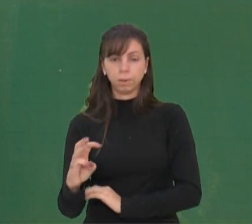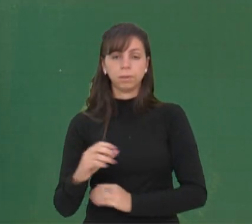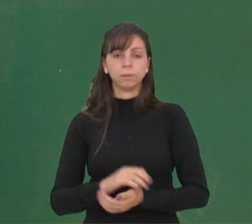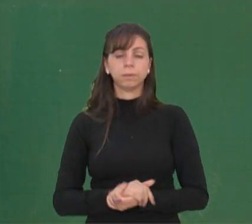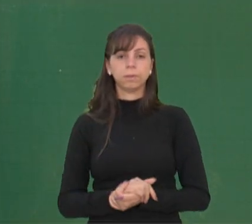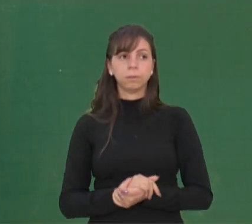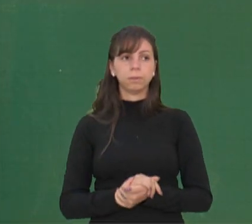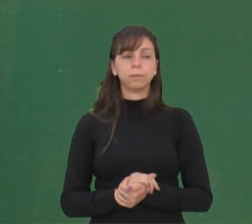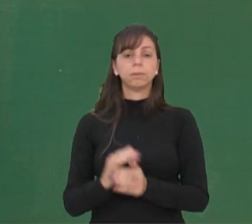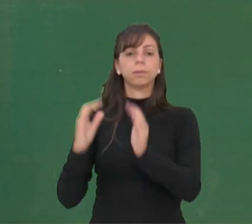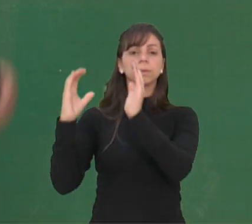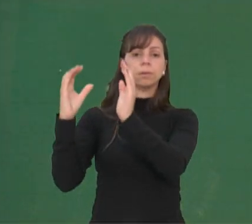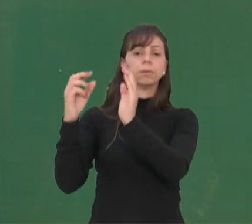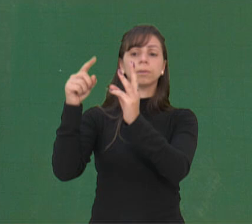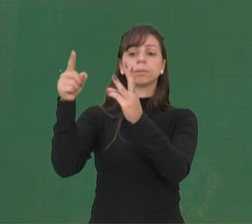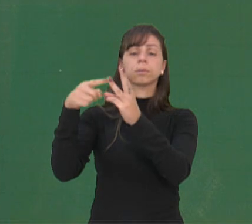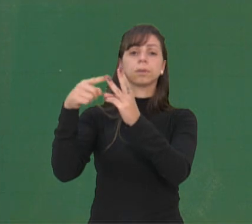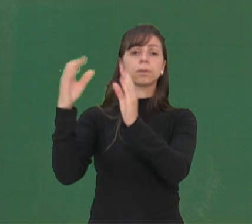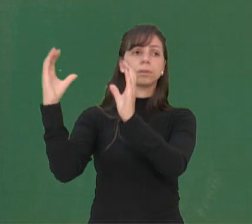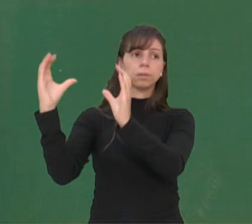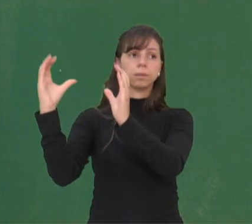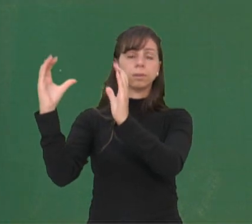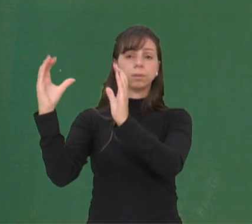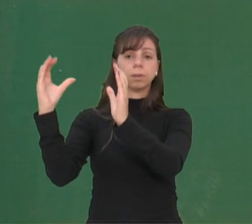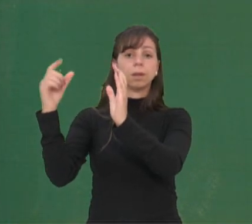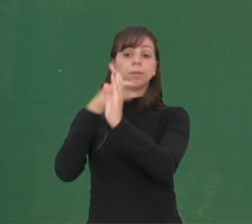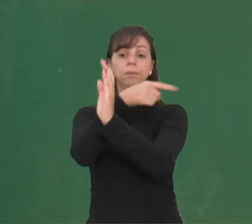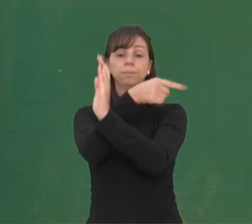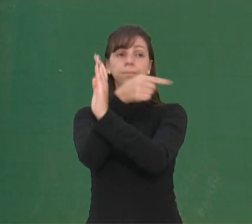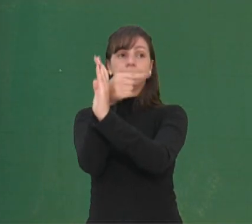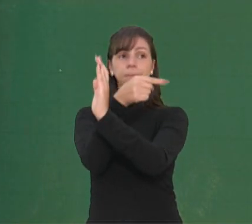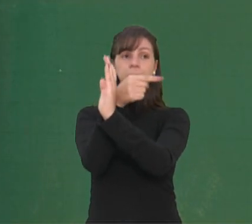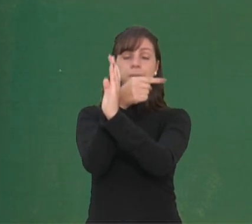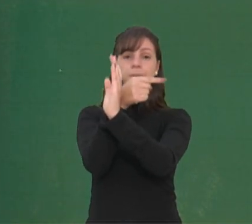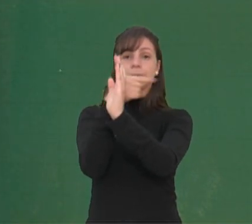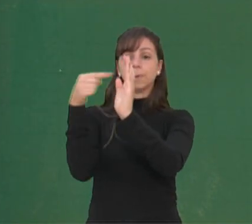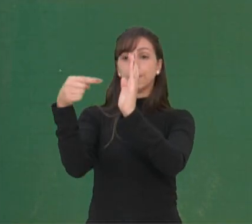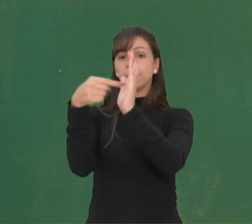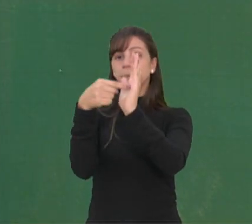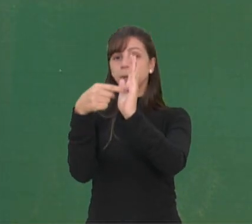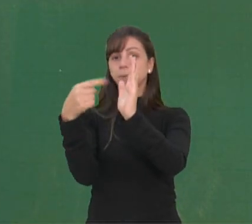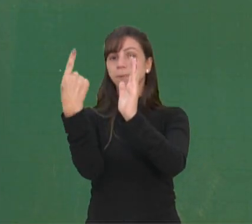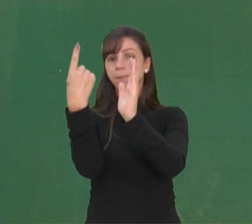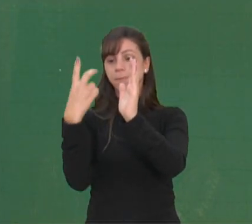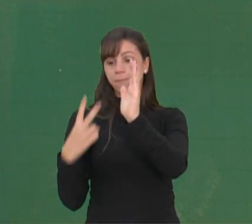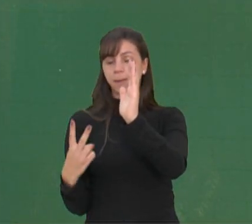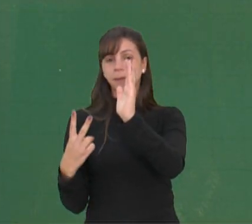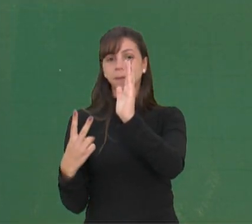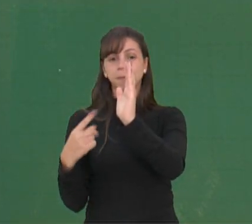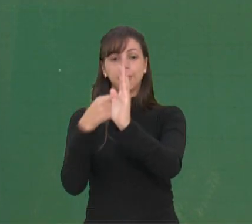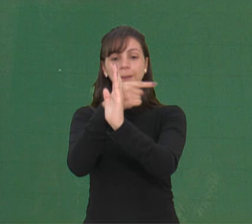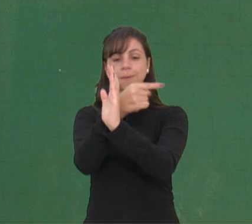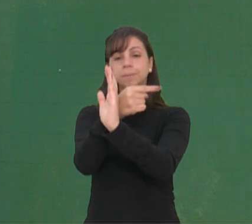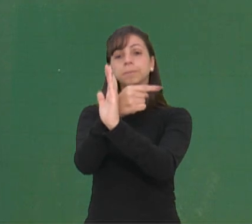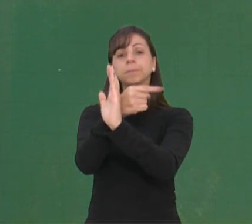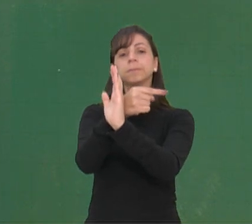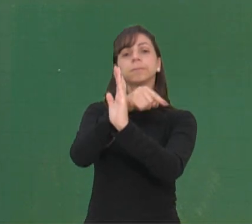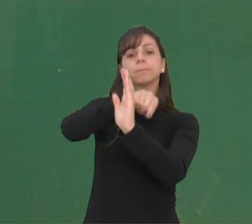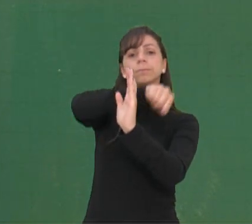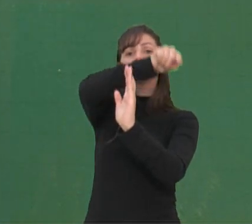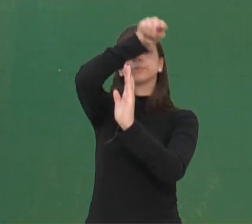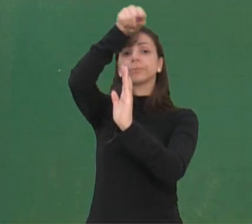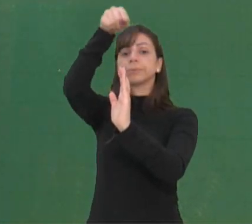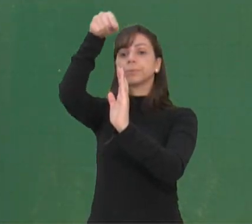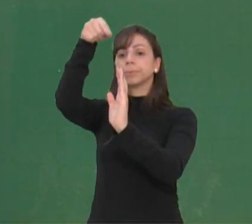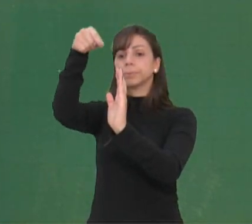Aí, no terceiro parênteses, você tem o quê? Você tem o menos 1/2. Como tem um menos na frente, esse menos vai trocar o que tem lá dentro. Então,